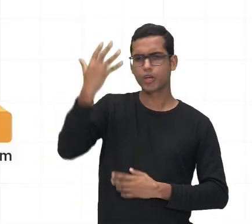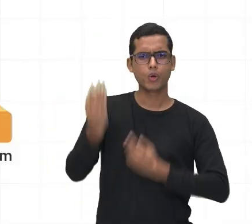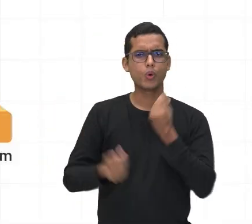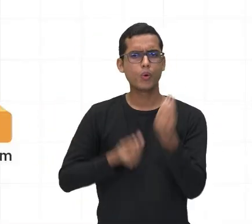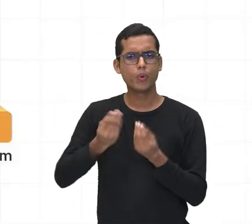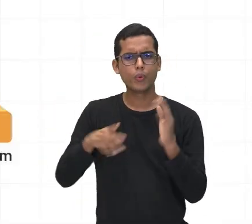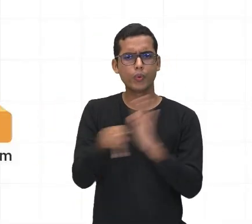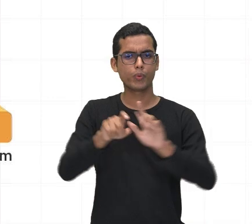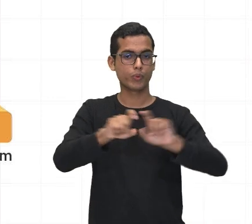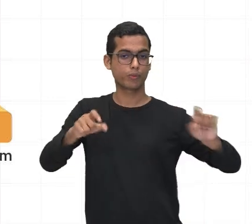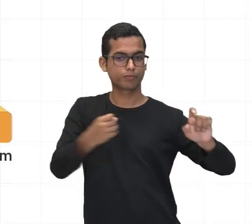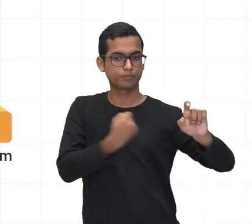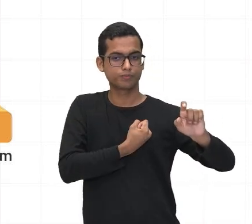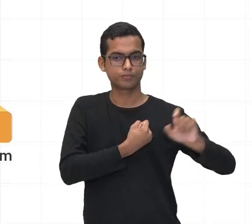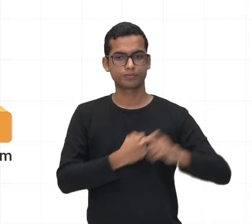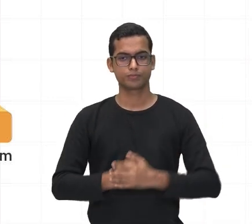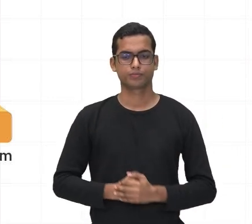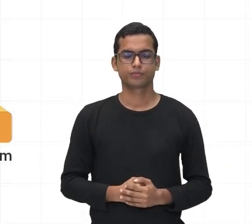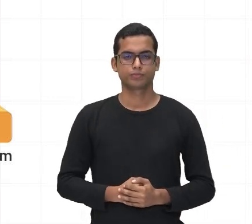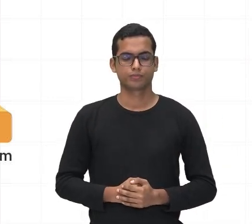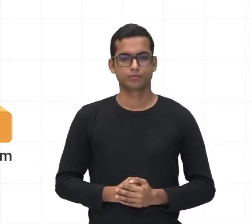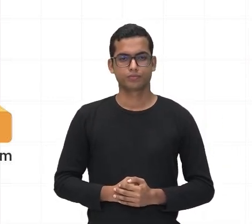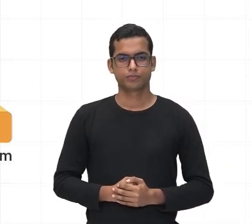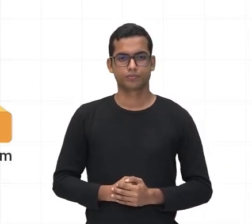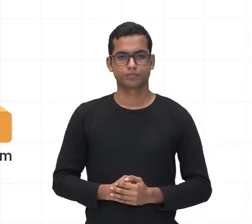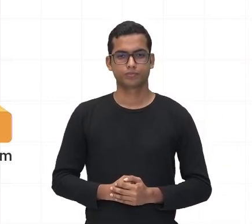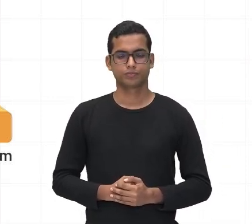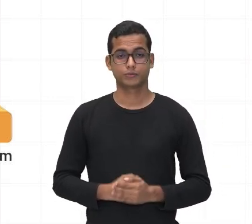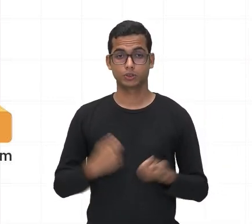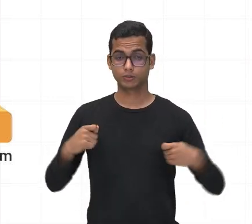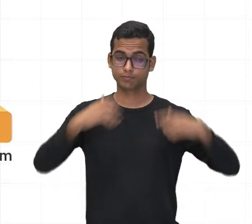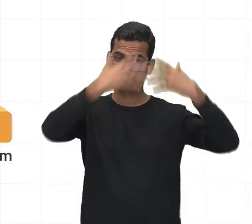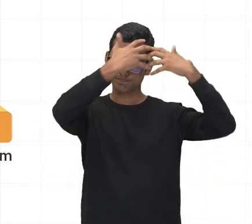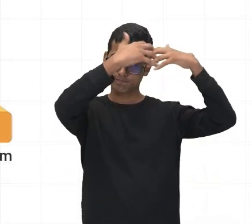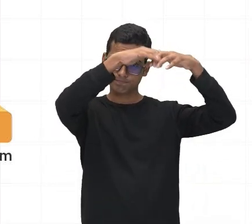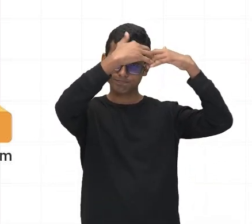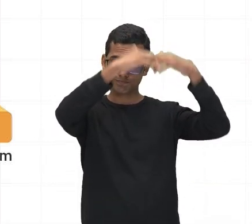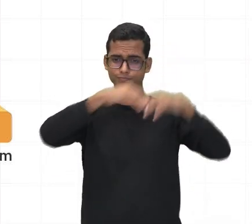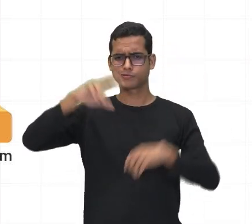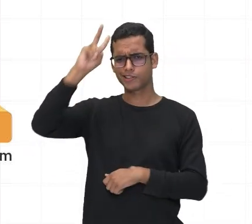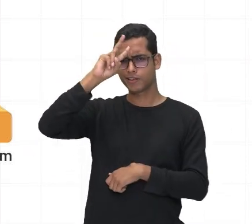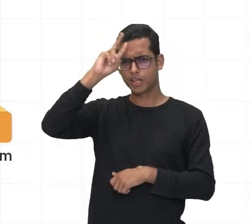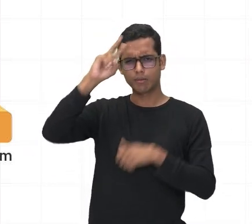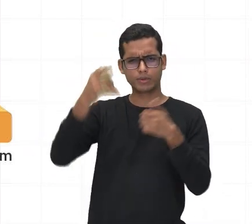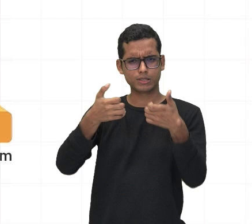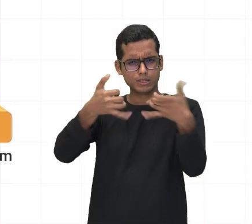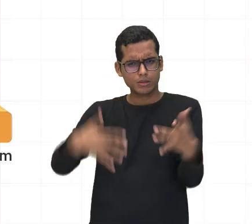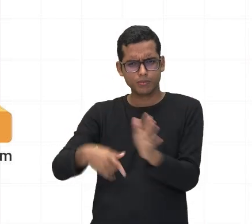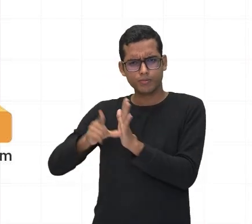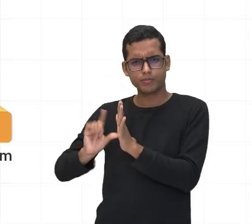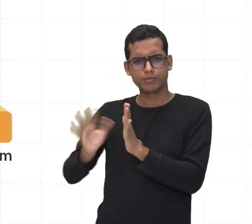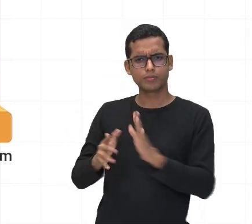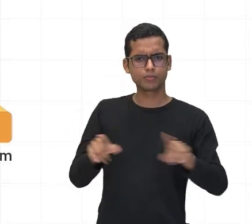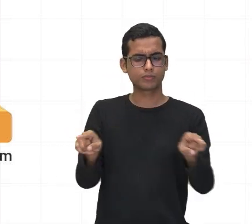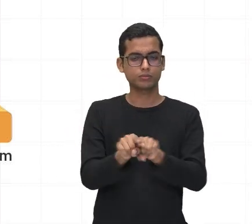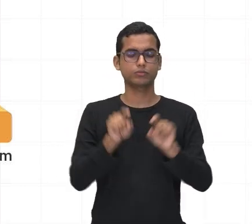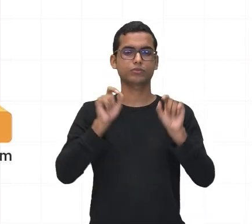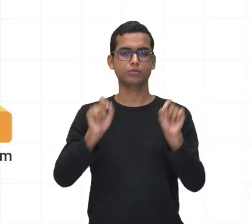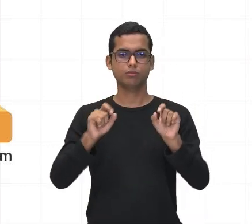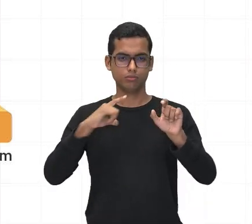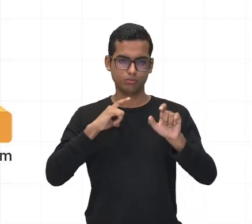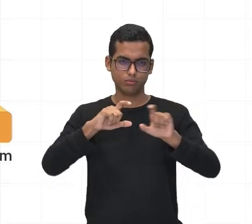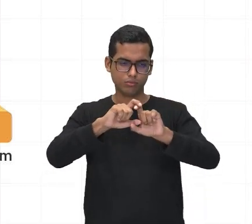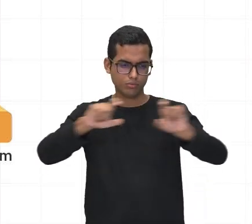expressão numérica. E aí, pessoal, tem que pensar o seguinte, lembra que eu falei no início que resolver a expressão numérica é um conjunto